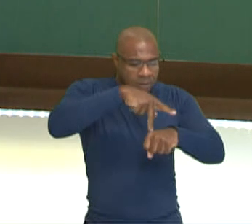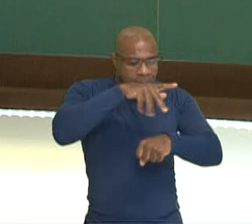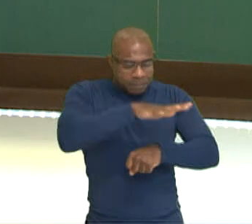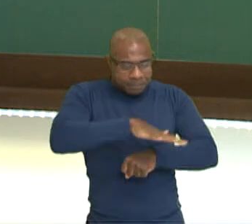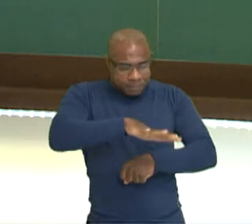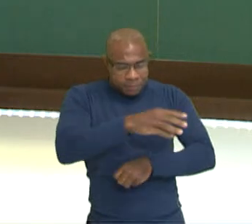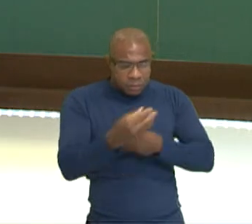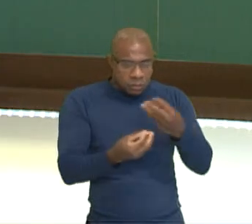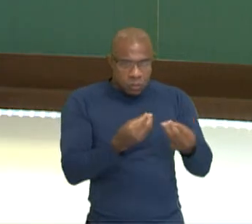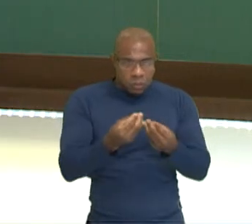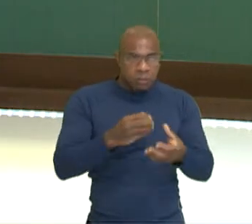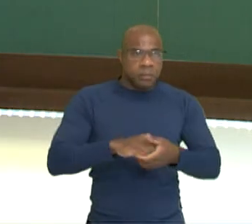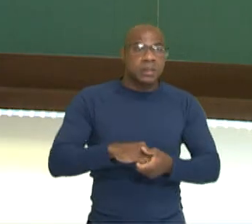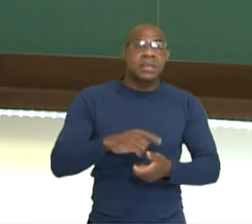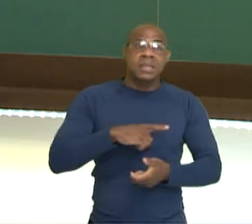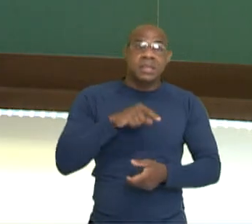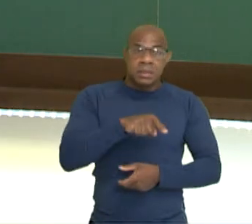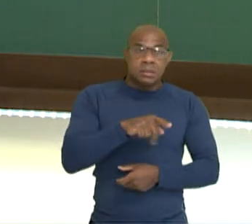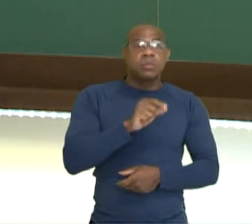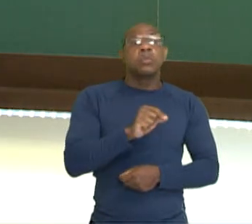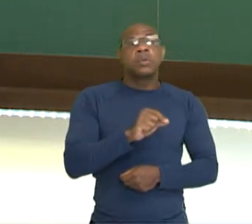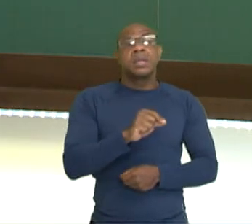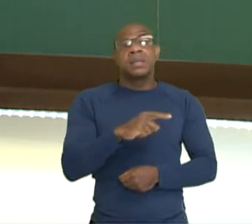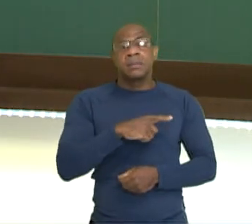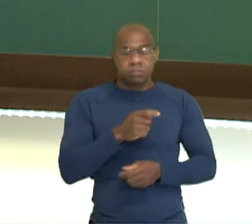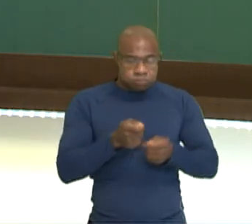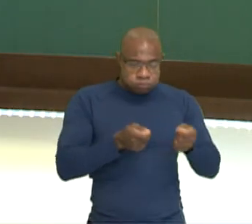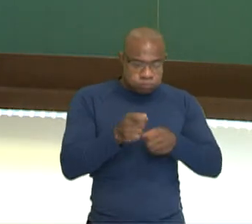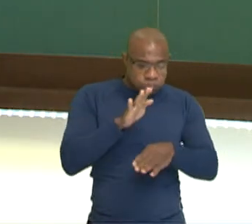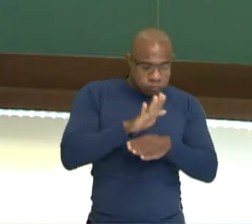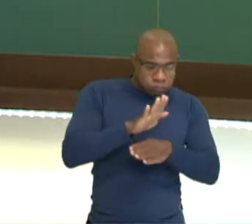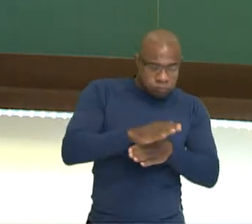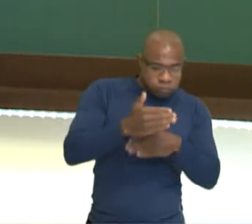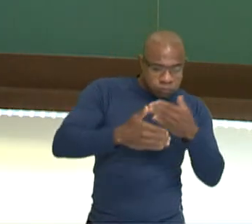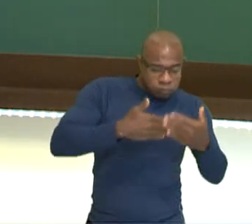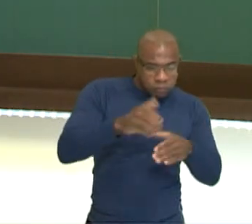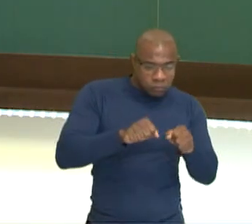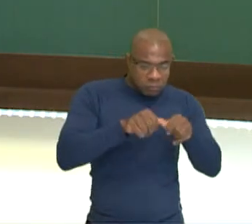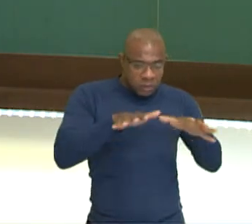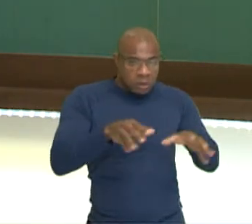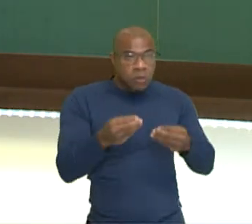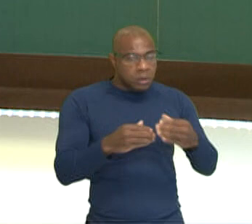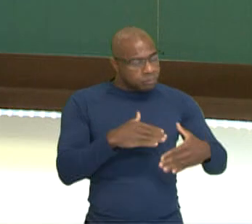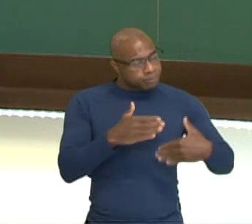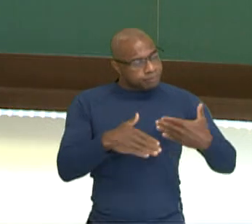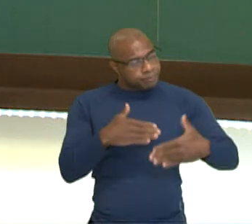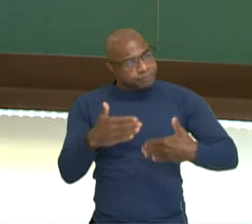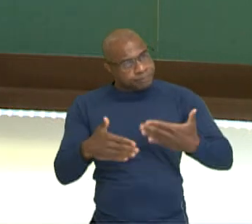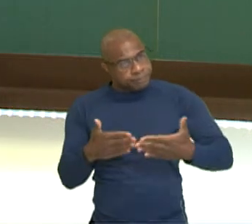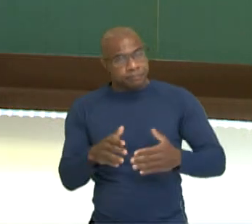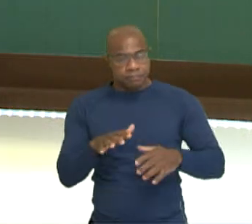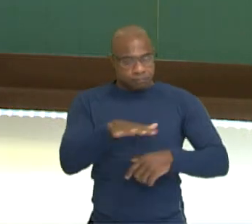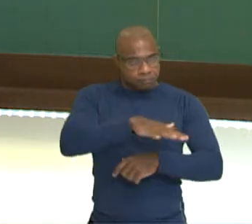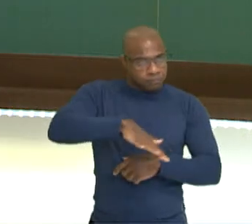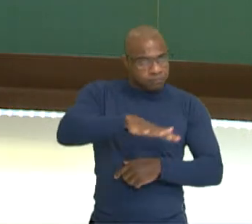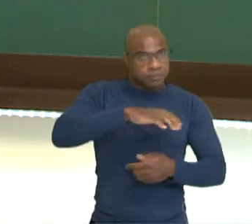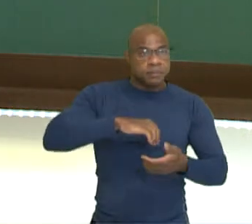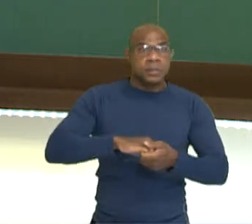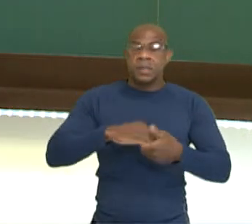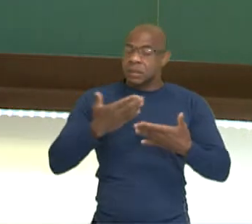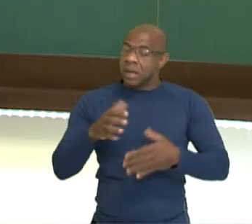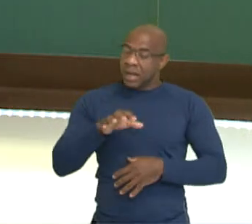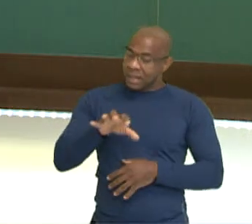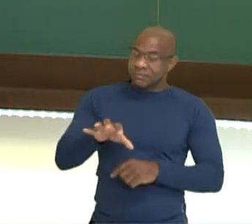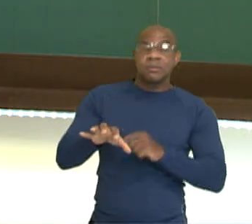sua soberania e que essa soberania seja organizada e distribuída ao longo do seu território. Por essa